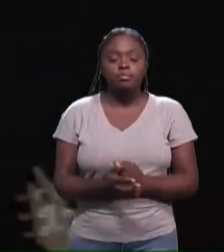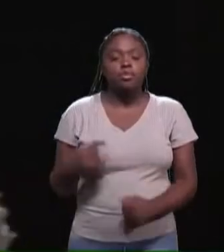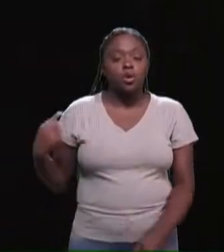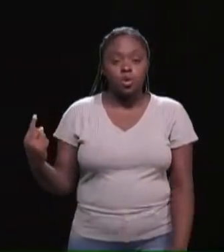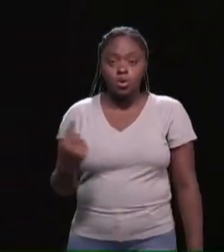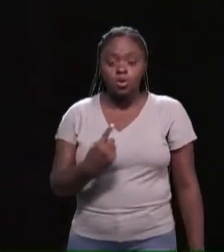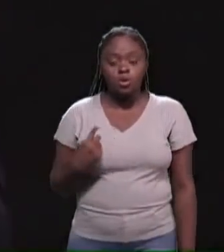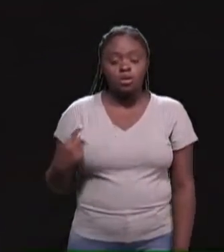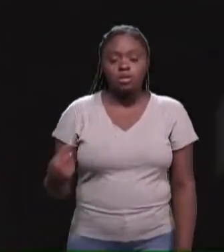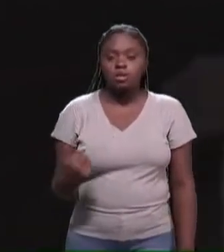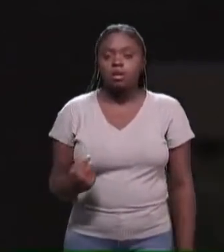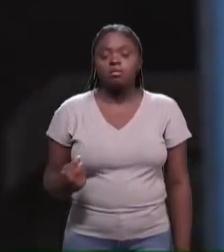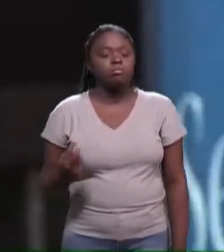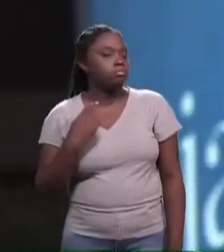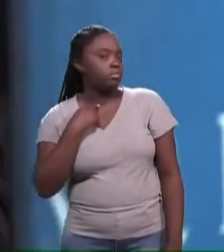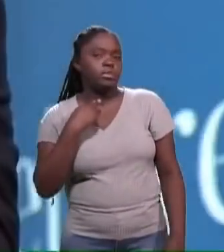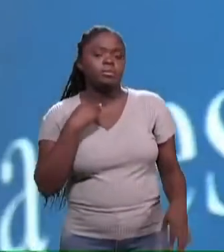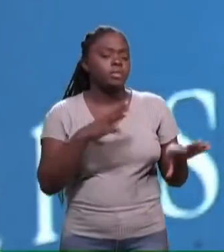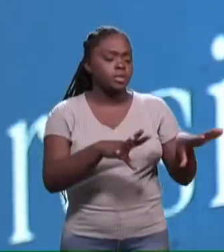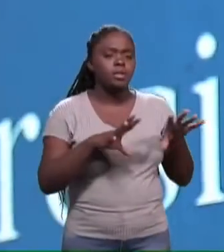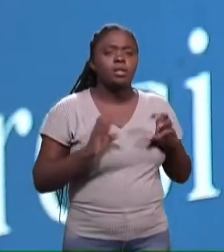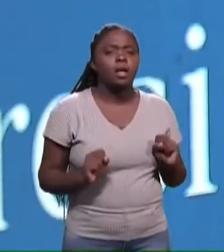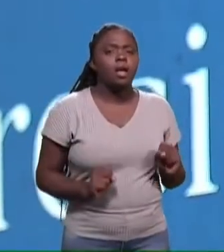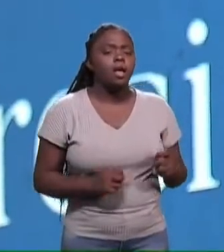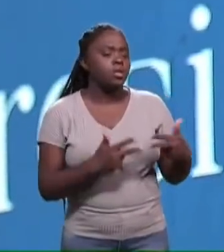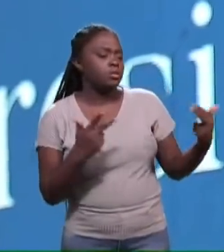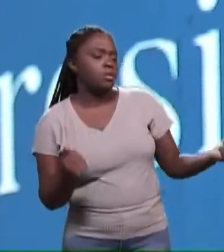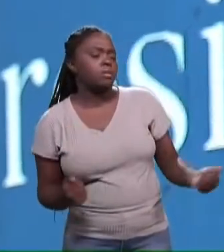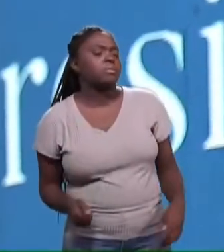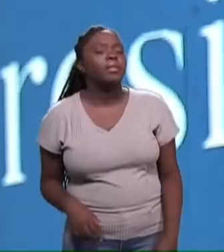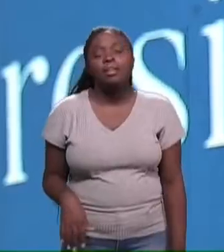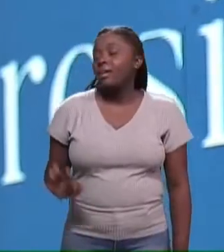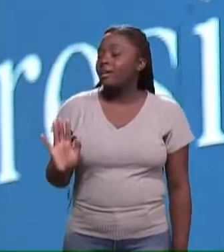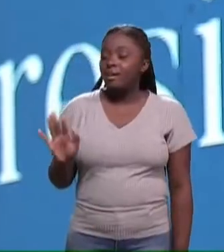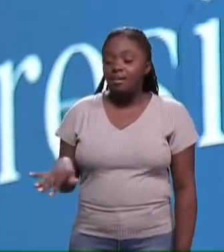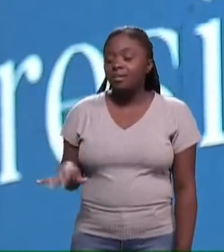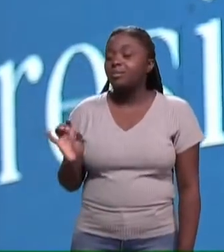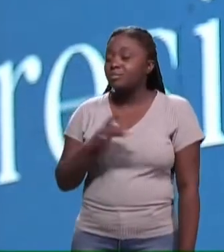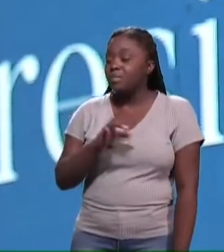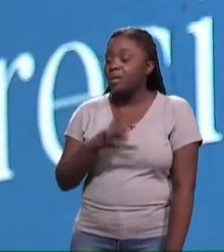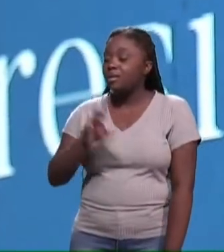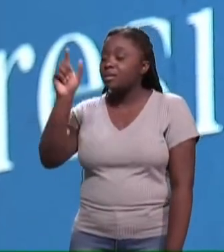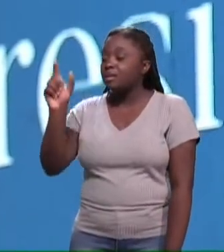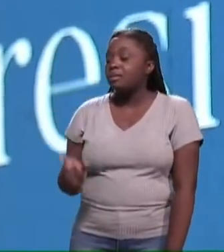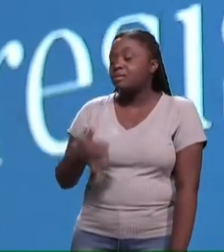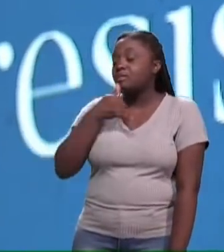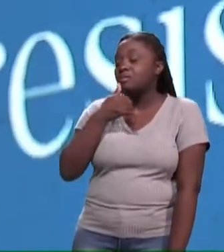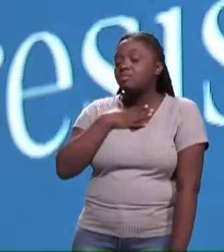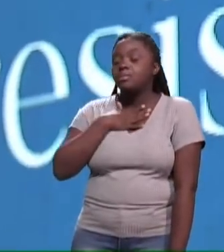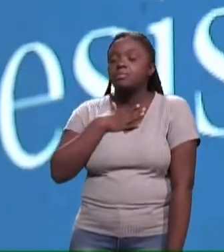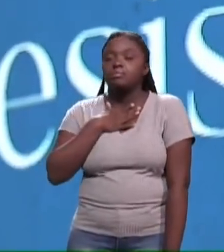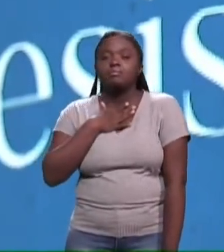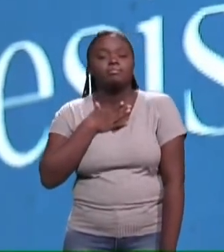Nós não vamos nos curvar diante do politicamente correto. Ai, eu tenho medo das pessoas ficar triste comigo.